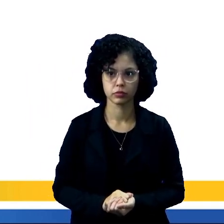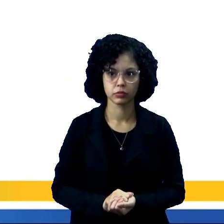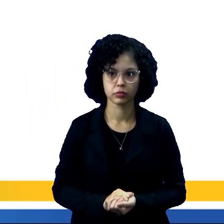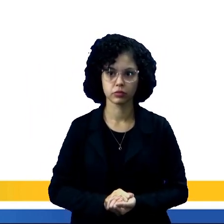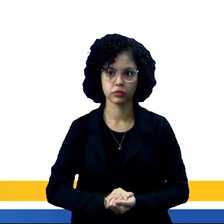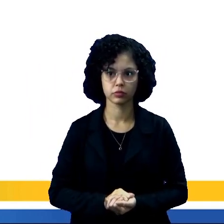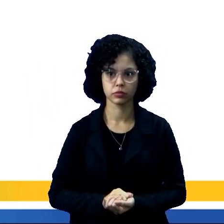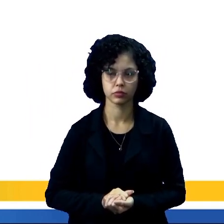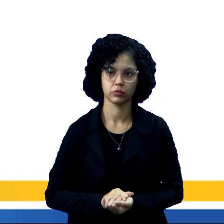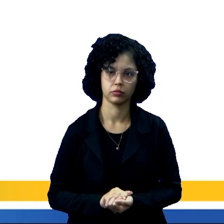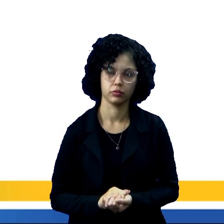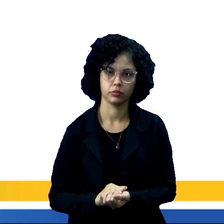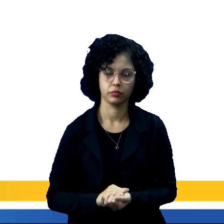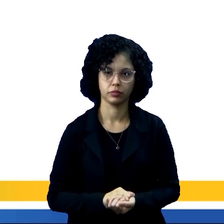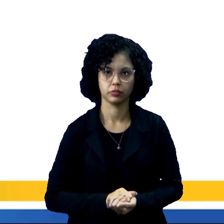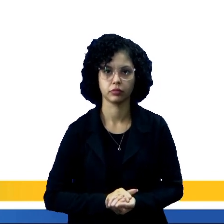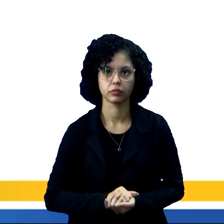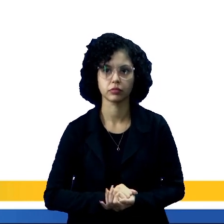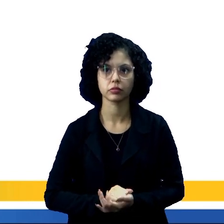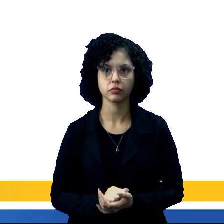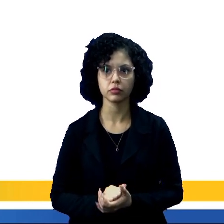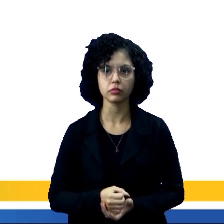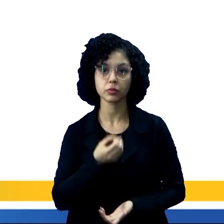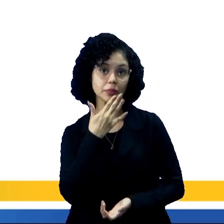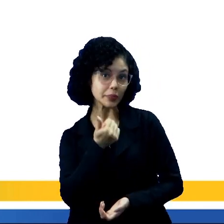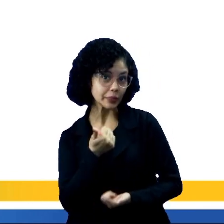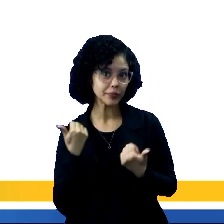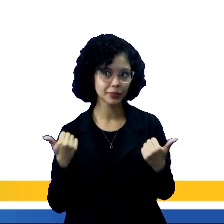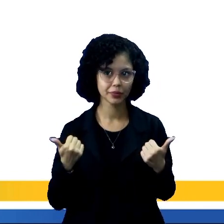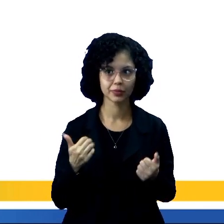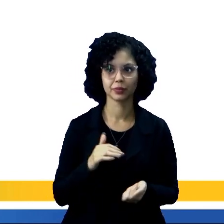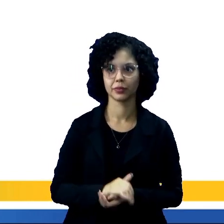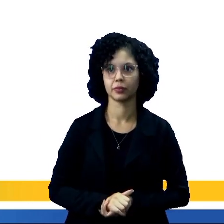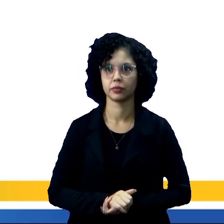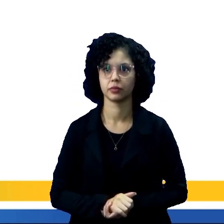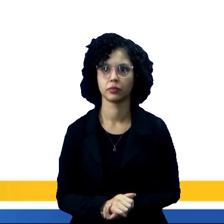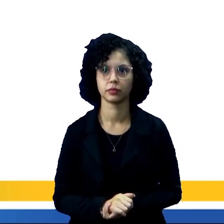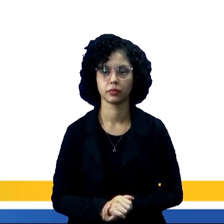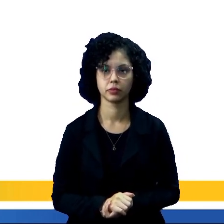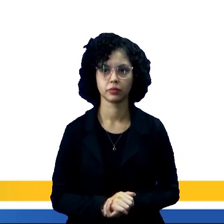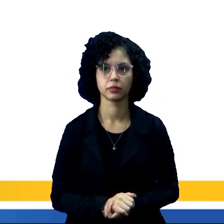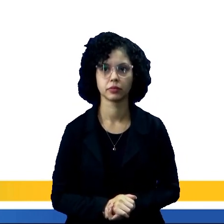6,28 metros cúbicos. Tudo bem?